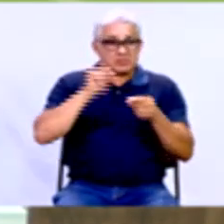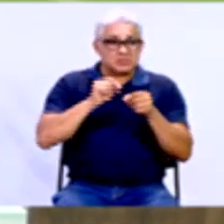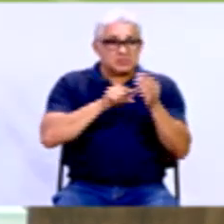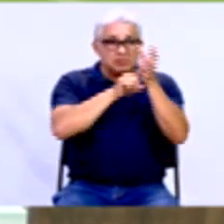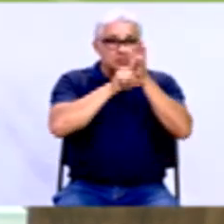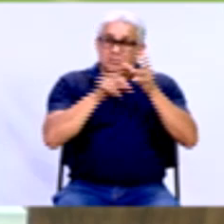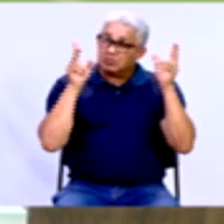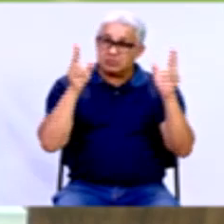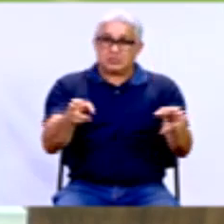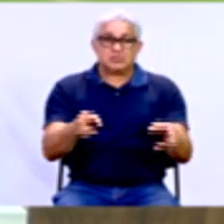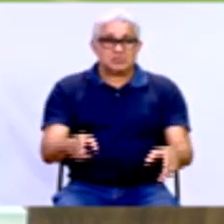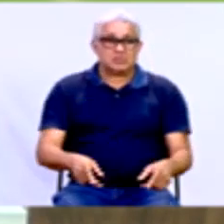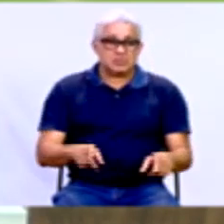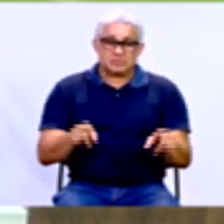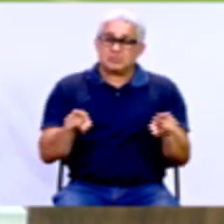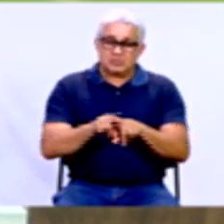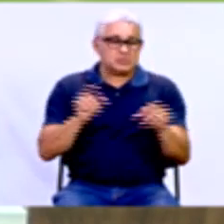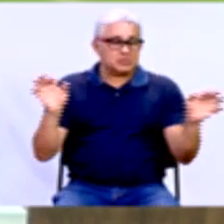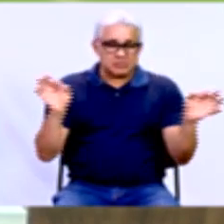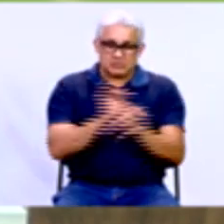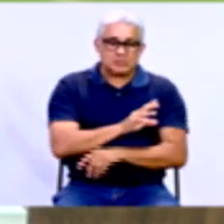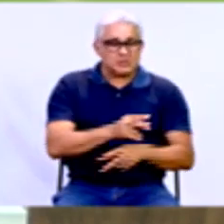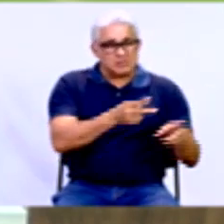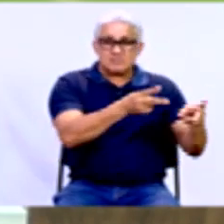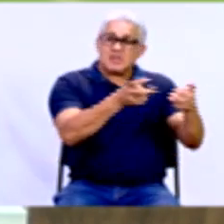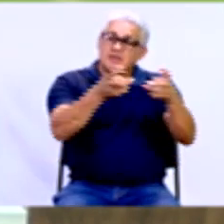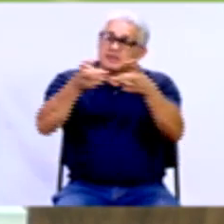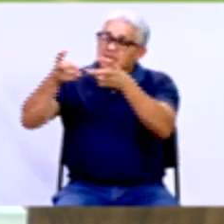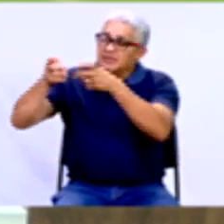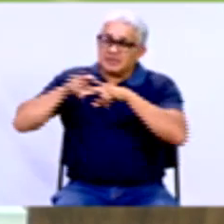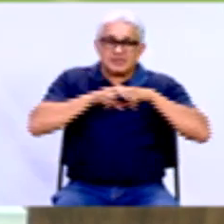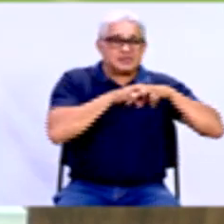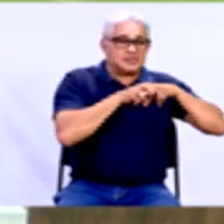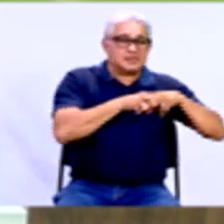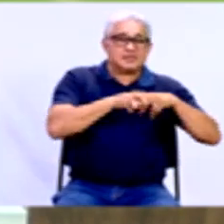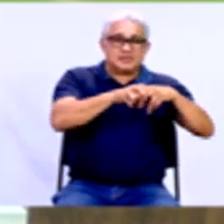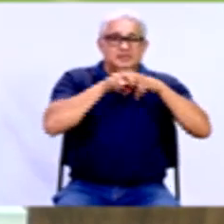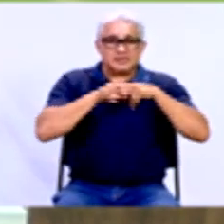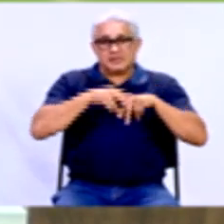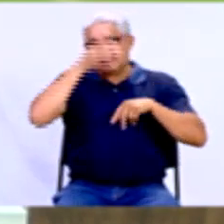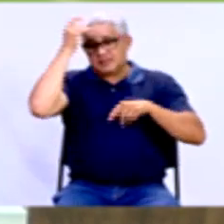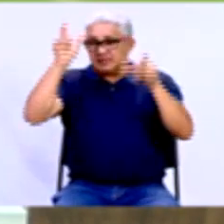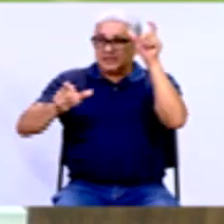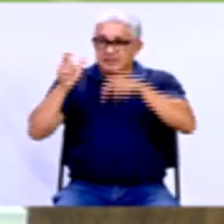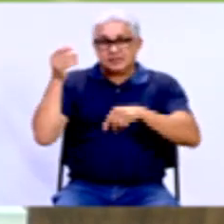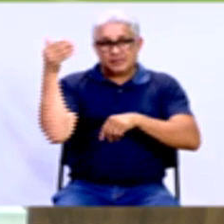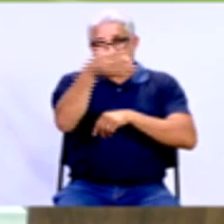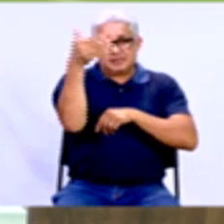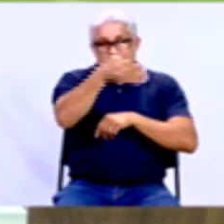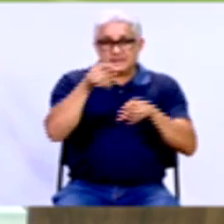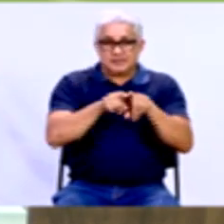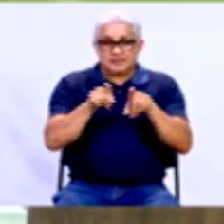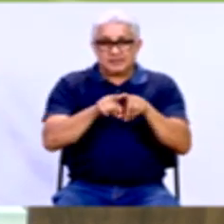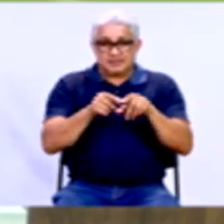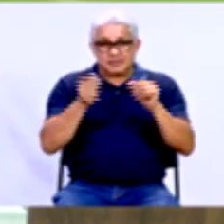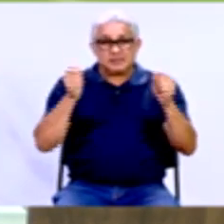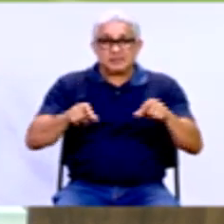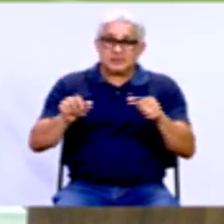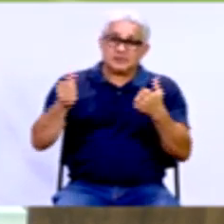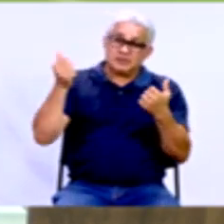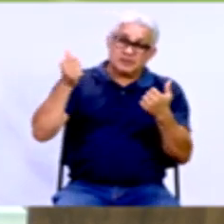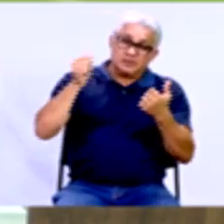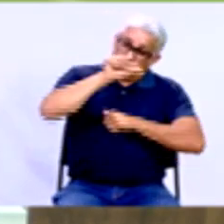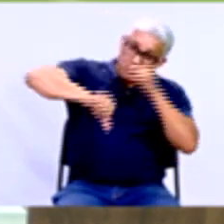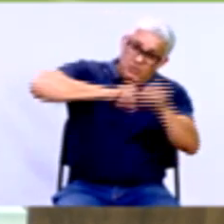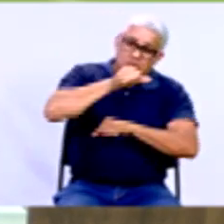pesquisa como essa e chegar a conclusões como essa, identificar os motivos que levam os clientes até aquele local. Isso pode ser feito também no contrário, eu posso identificar